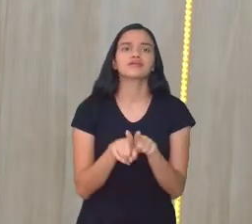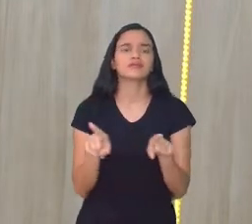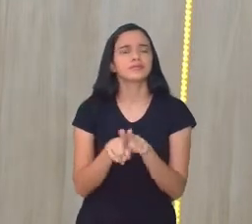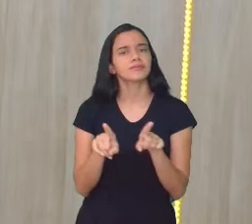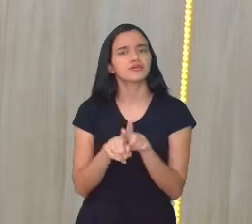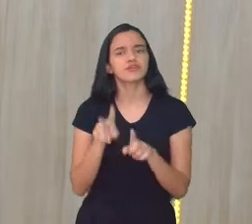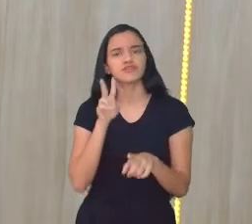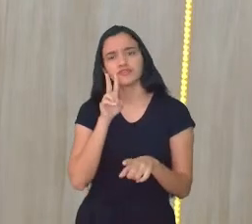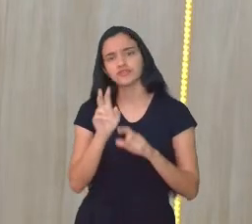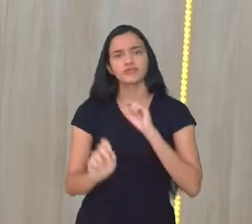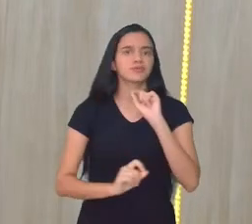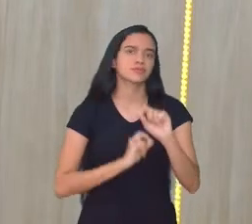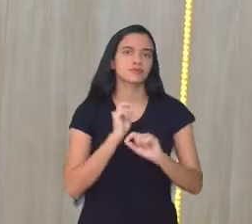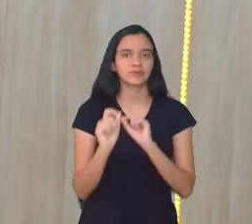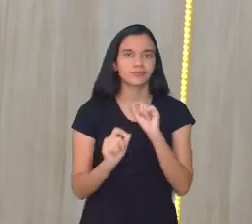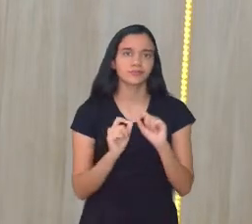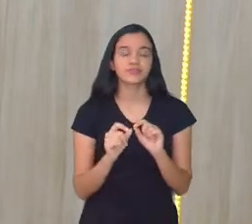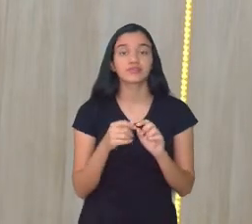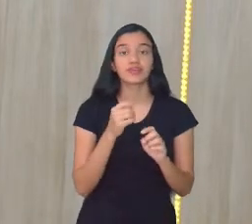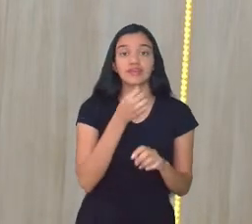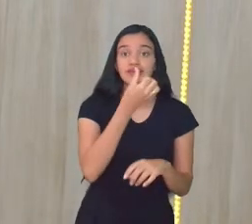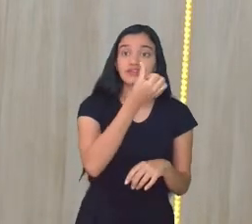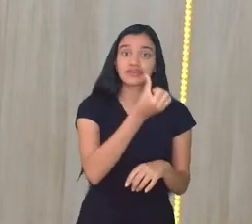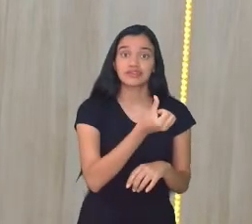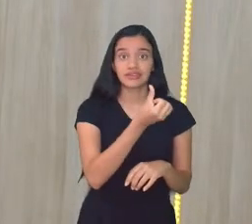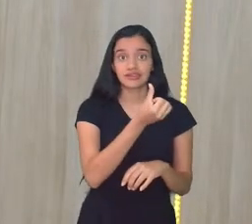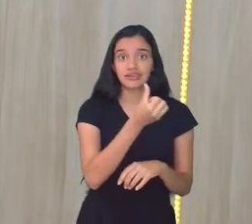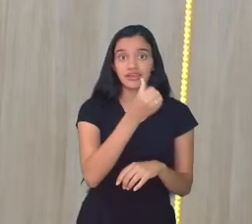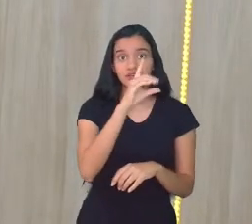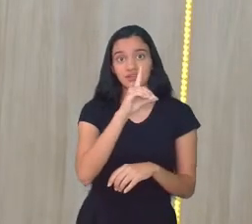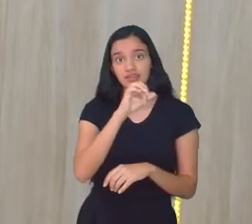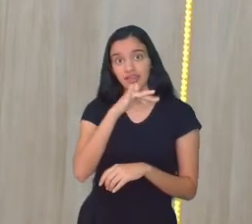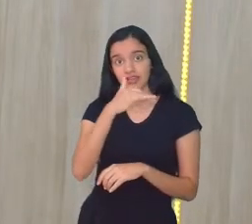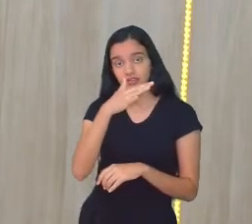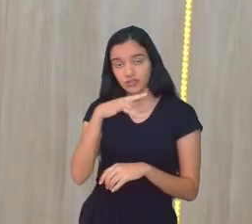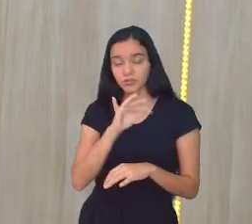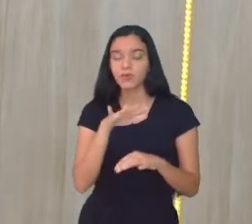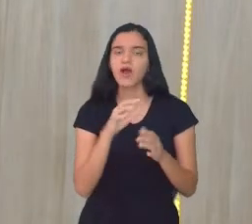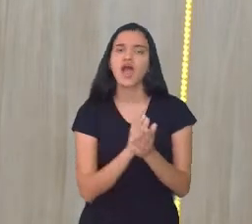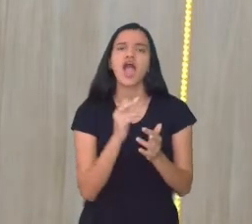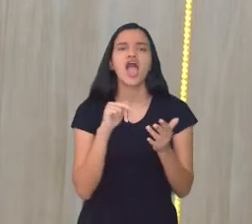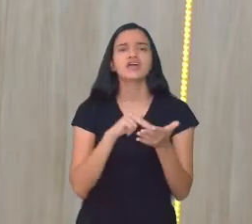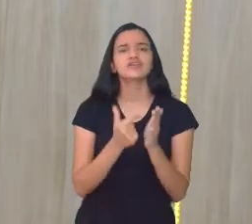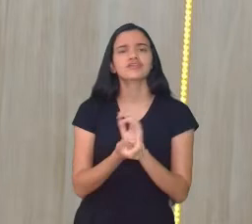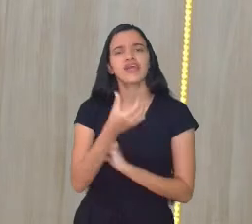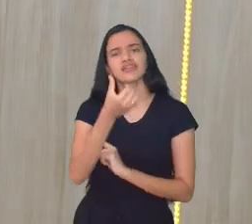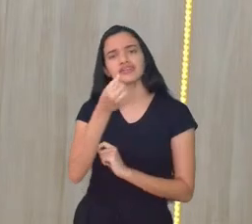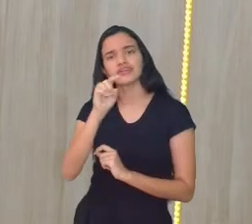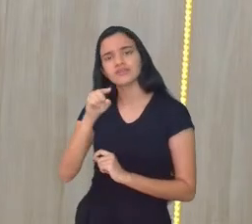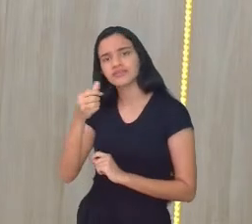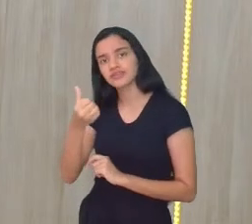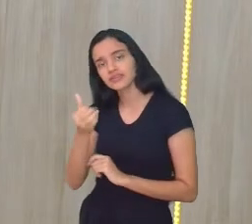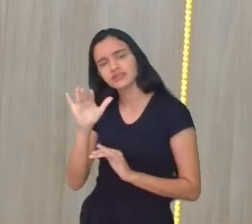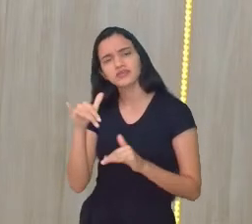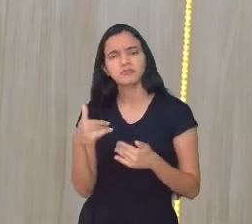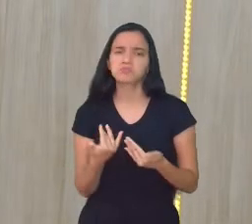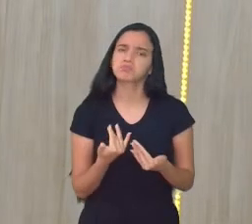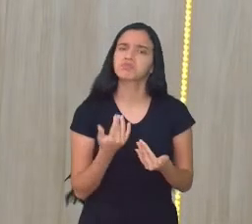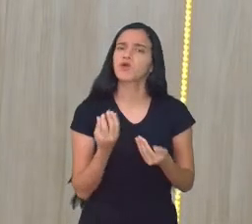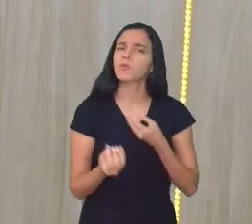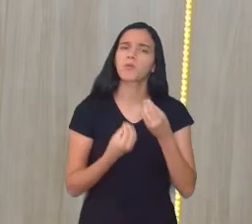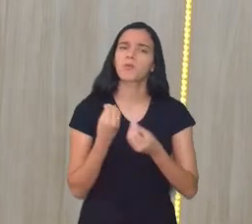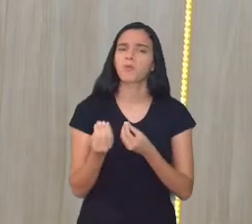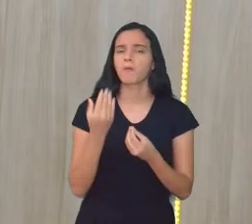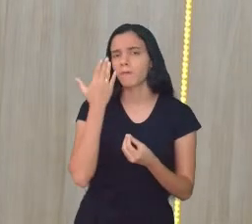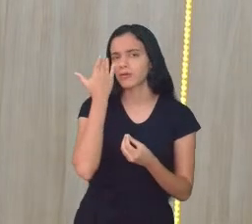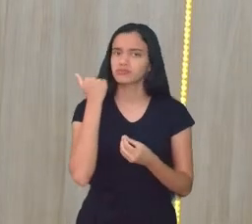viu que 6 décimos é a mesma coisa que 0,6. Ora, como é que eu